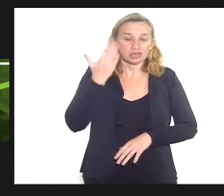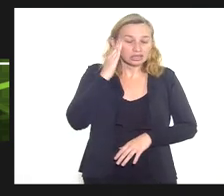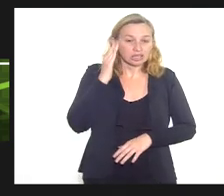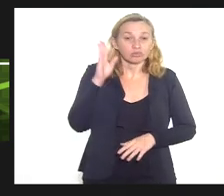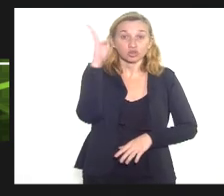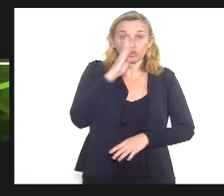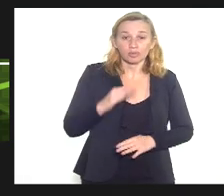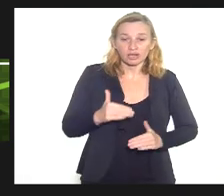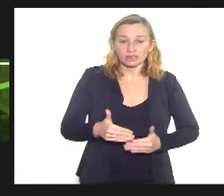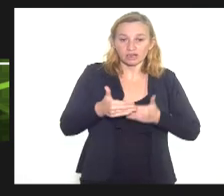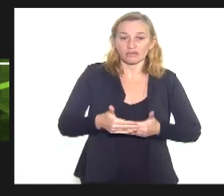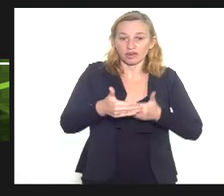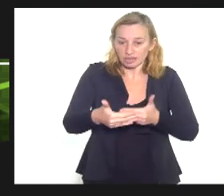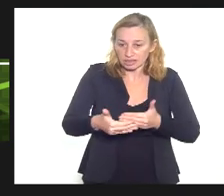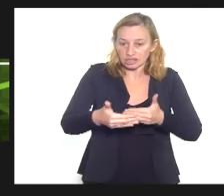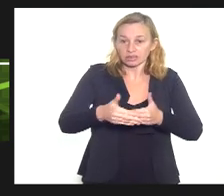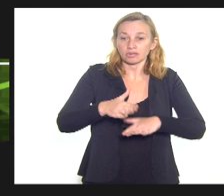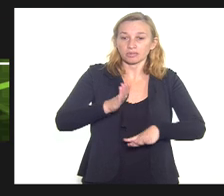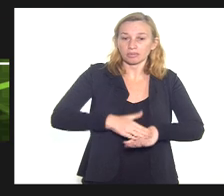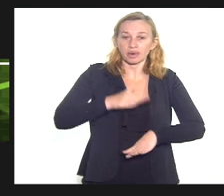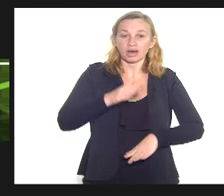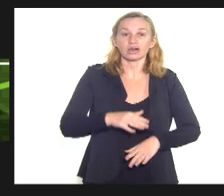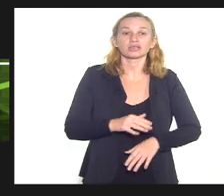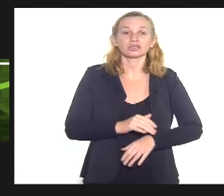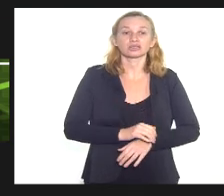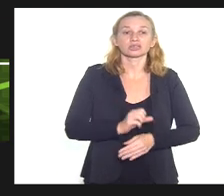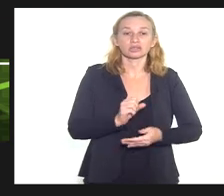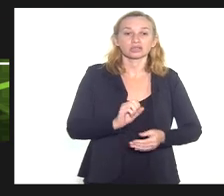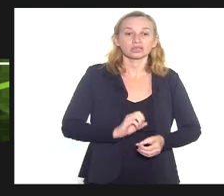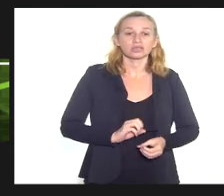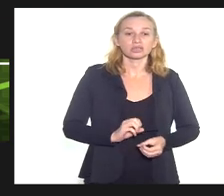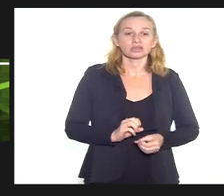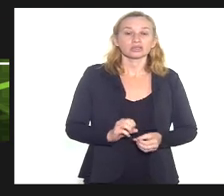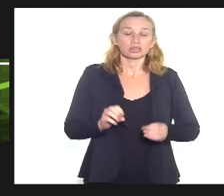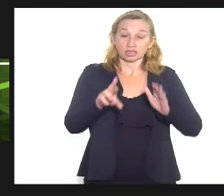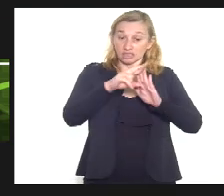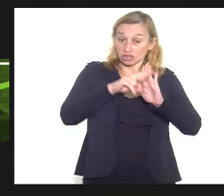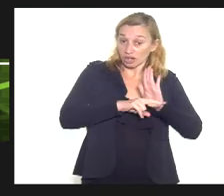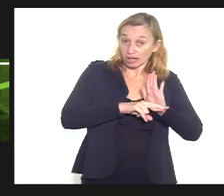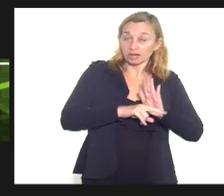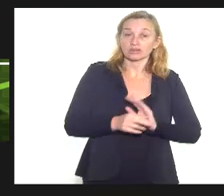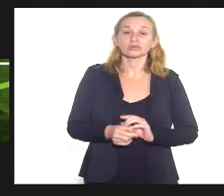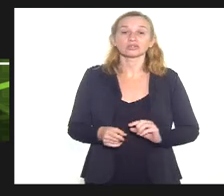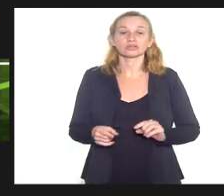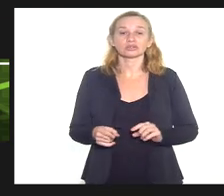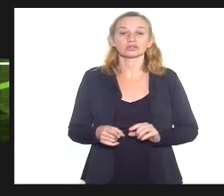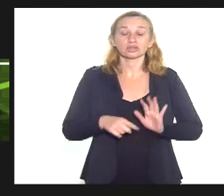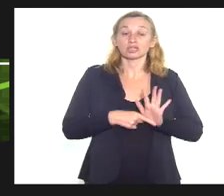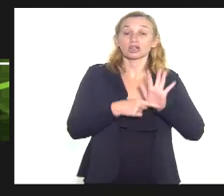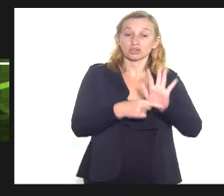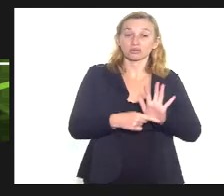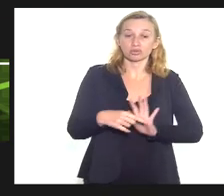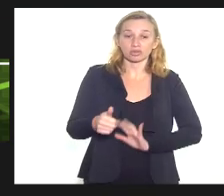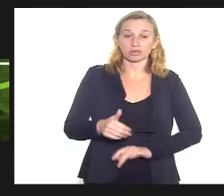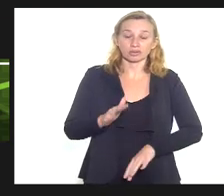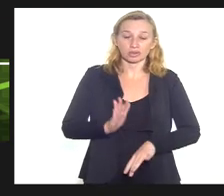Brasil tem avançado bastante na estabilidade das regras, o que favorece,